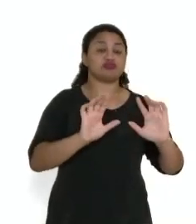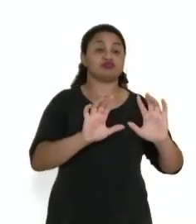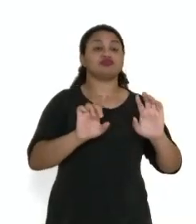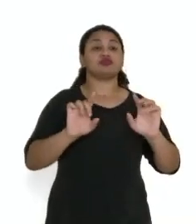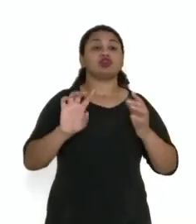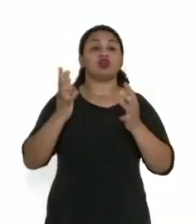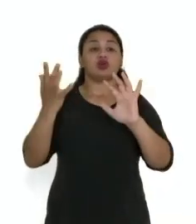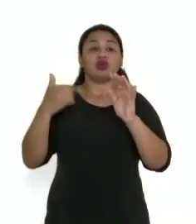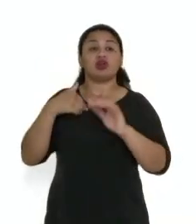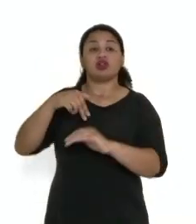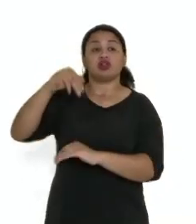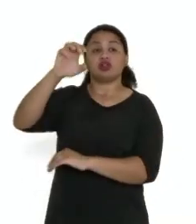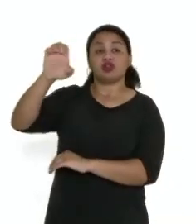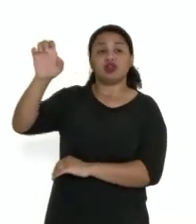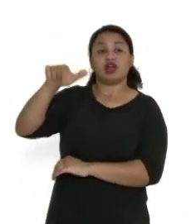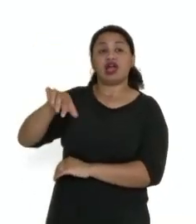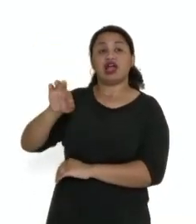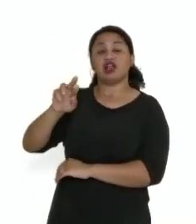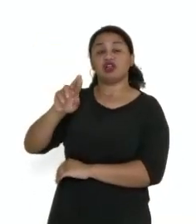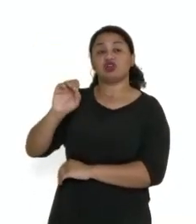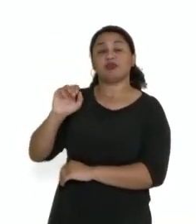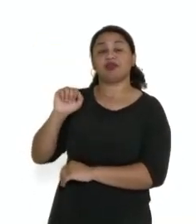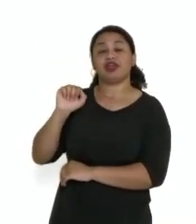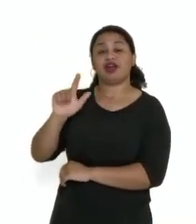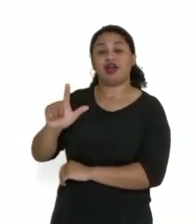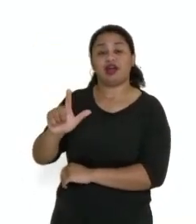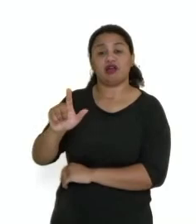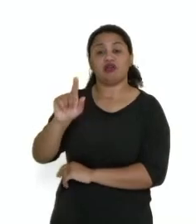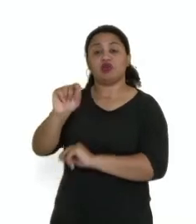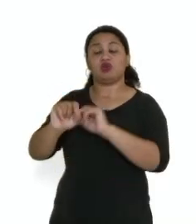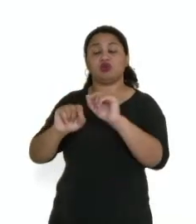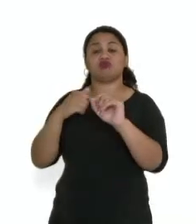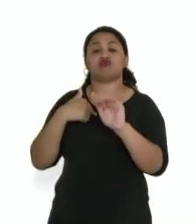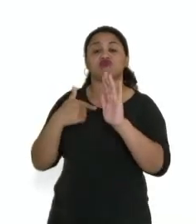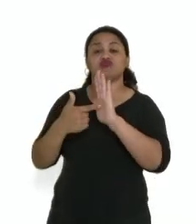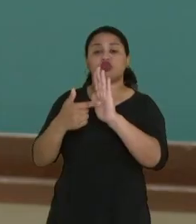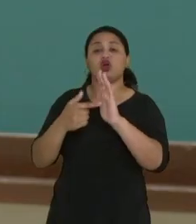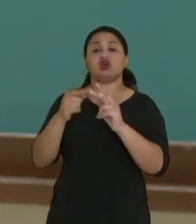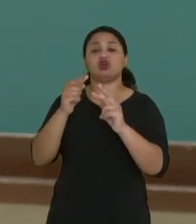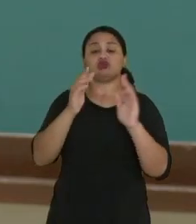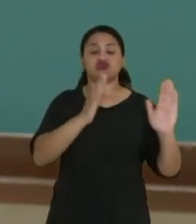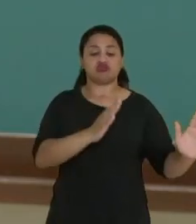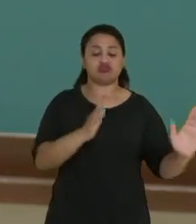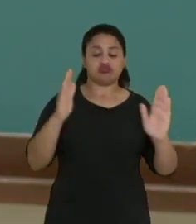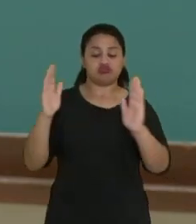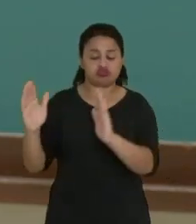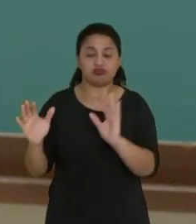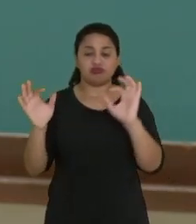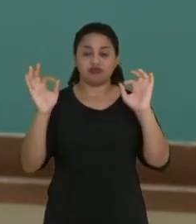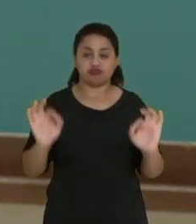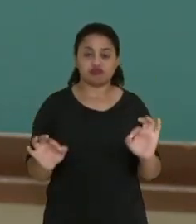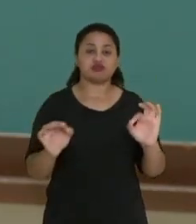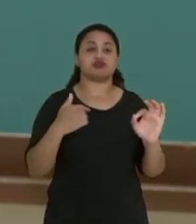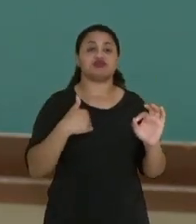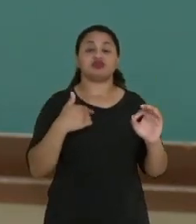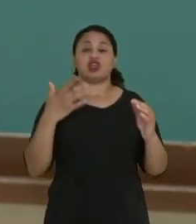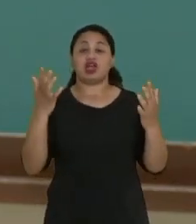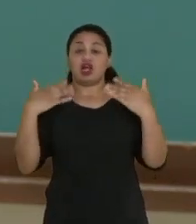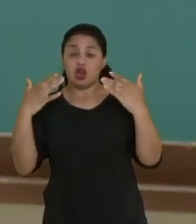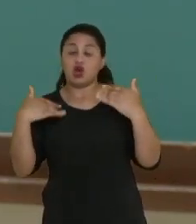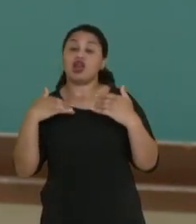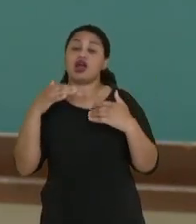predomina no Nordeste é o tropical, aquele que apresenta 2 estações bem definidas. O verão é quente